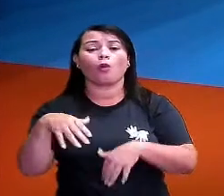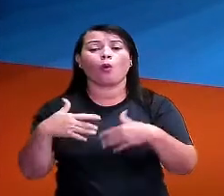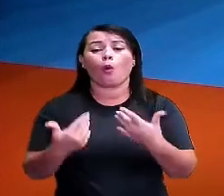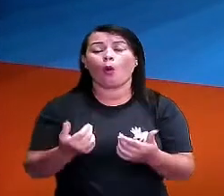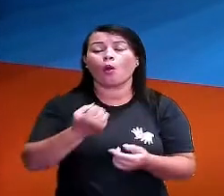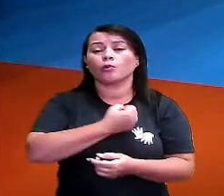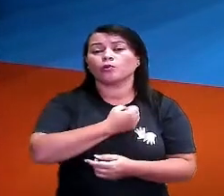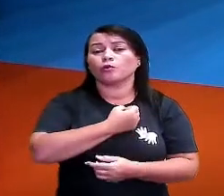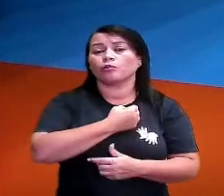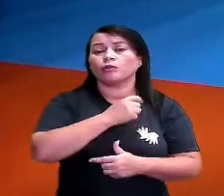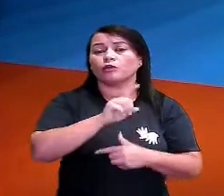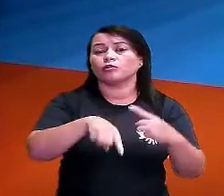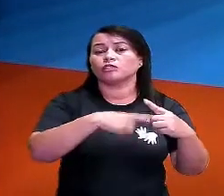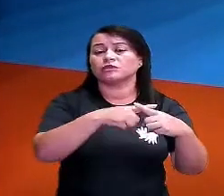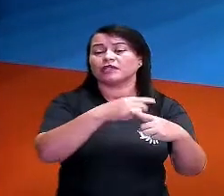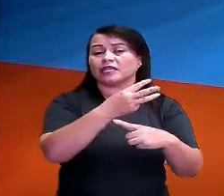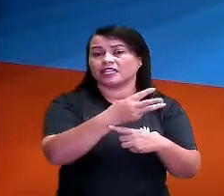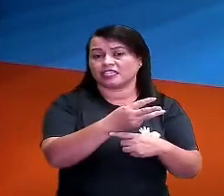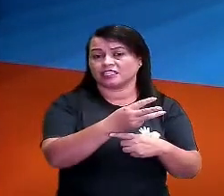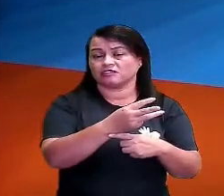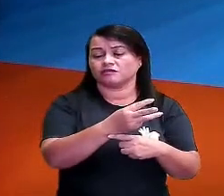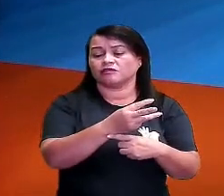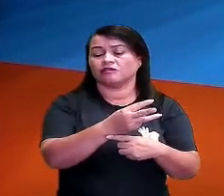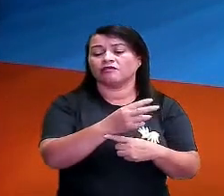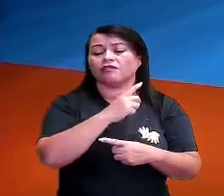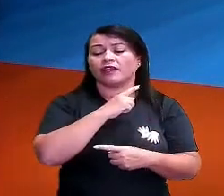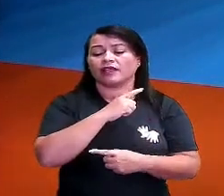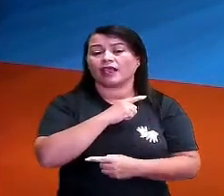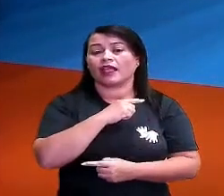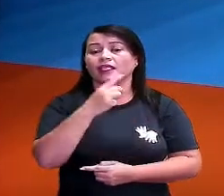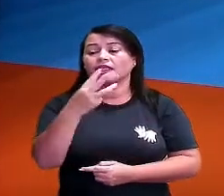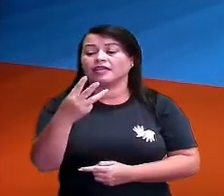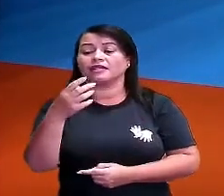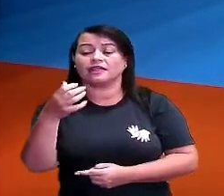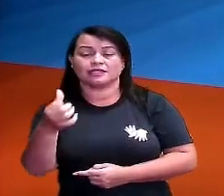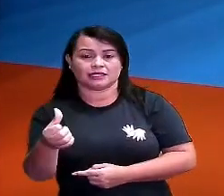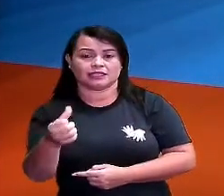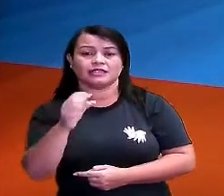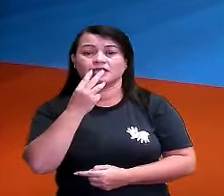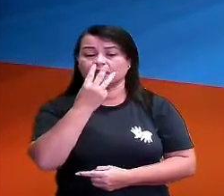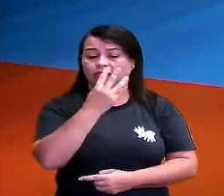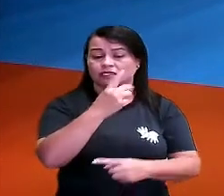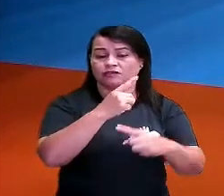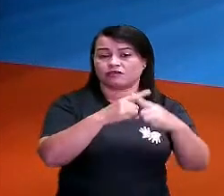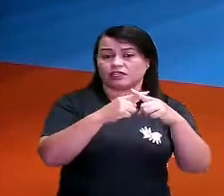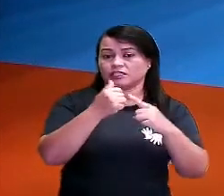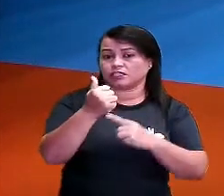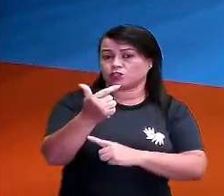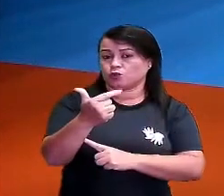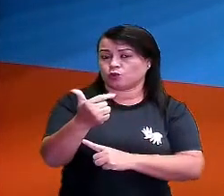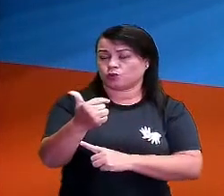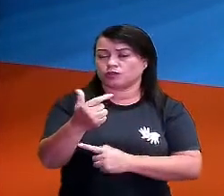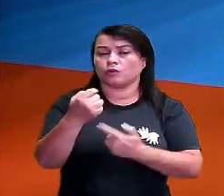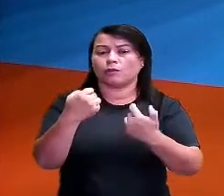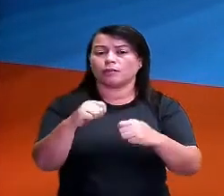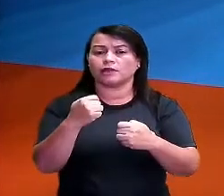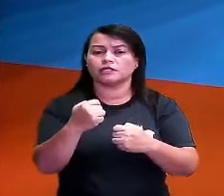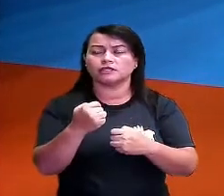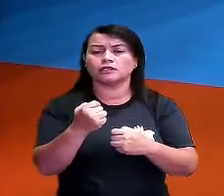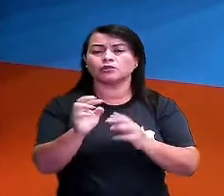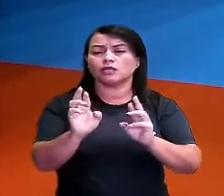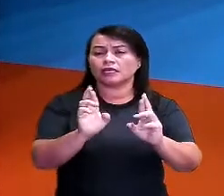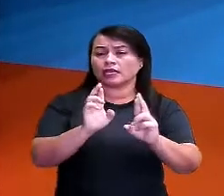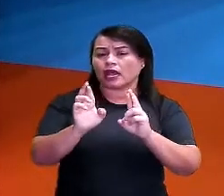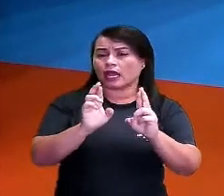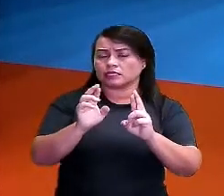3 vai dar o valor 36? 3 vezes 12, tá? Então, eu preciso dessa relação